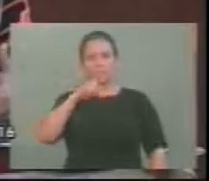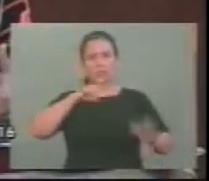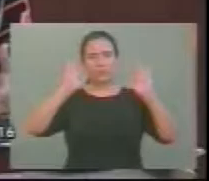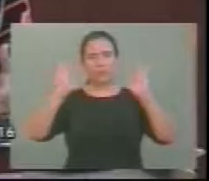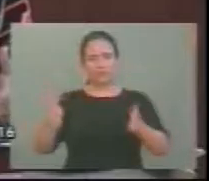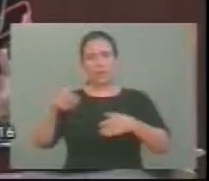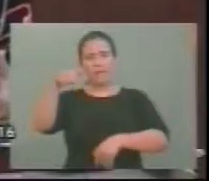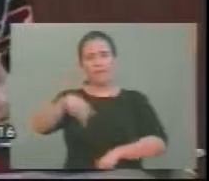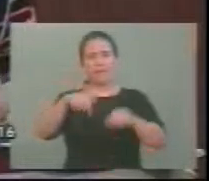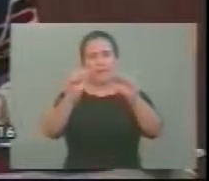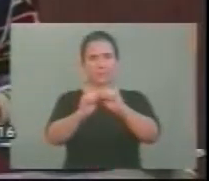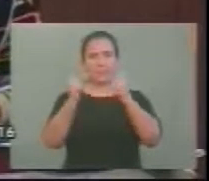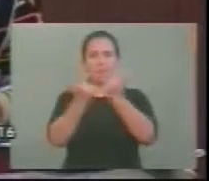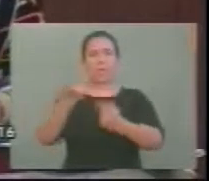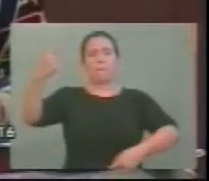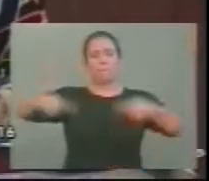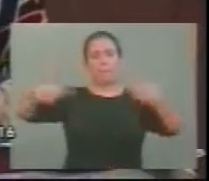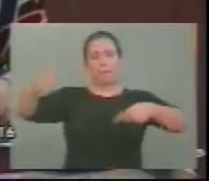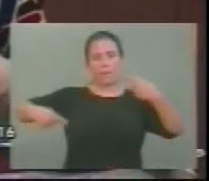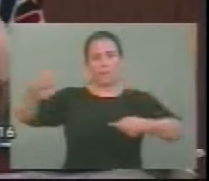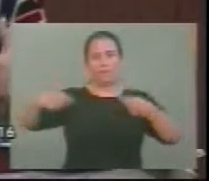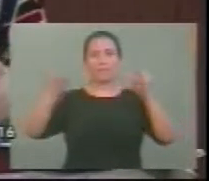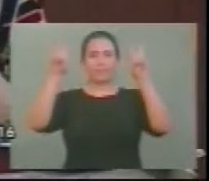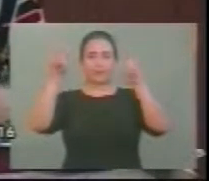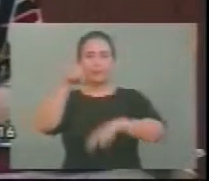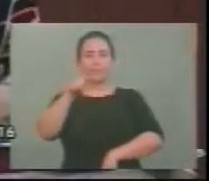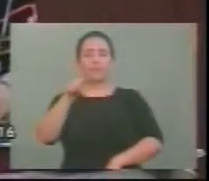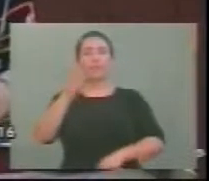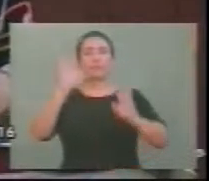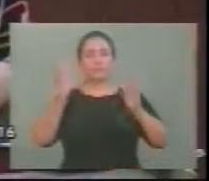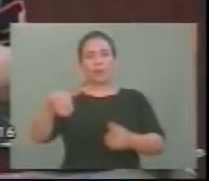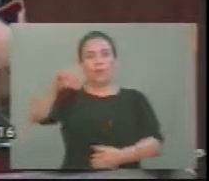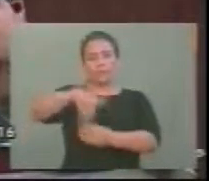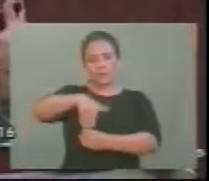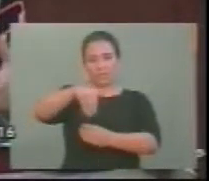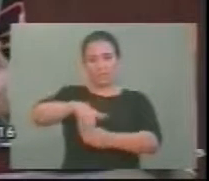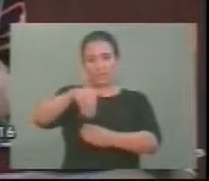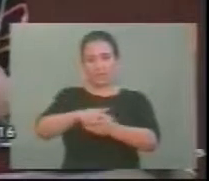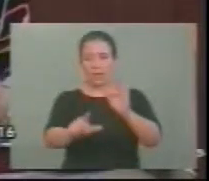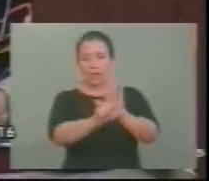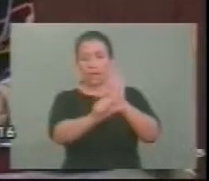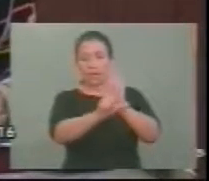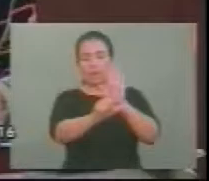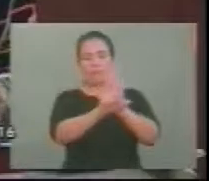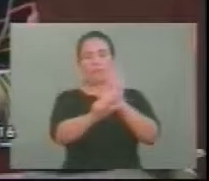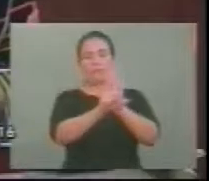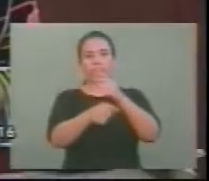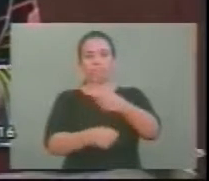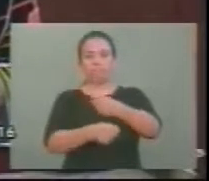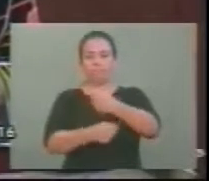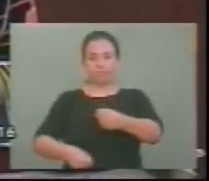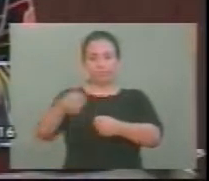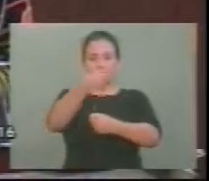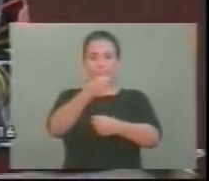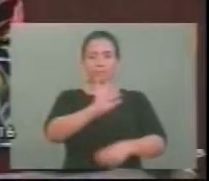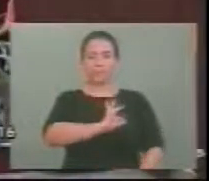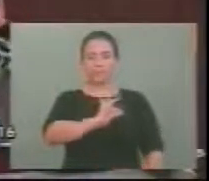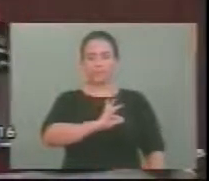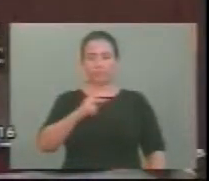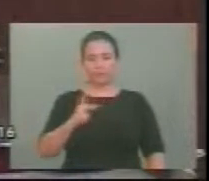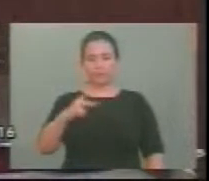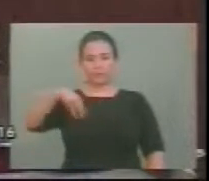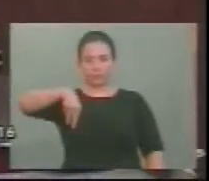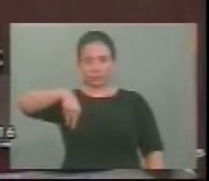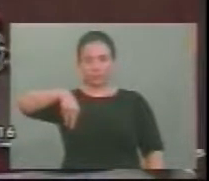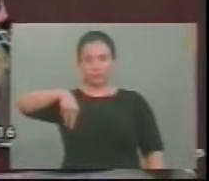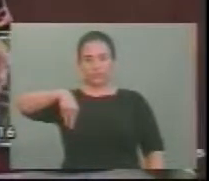A deputada Raquel Marques, do PT, destacou a entrega de quase 2.000 unidades do programa Minha Casa Minha Vida no bairro Messejana. A